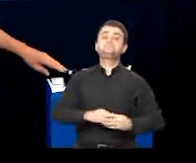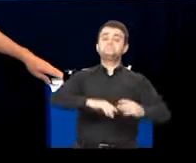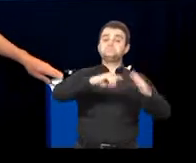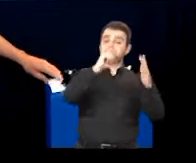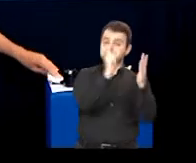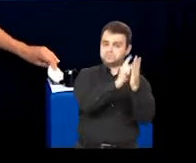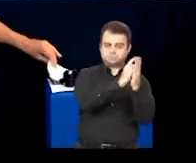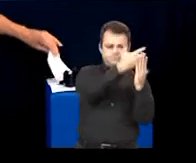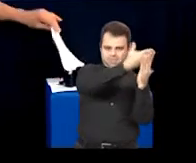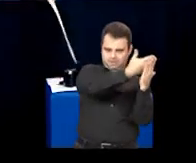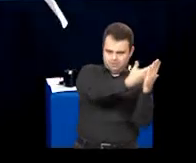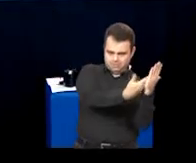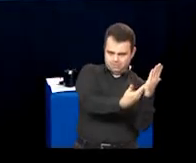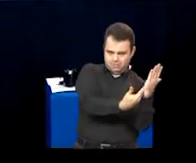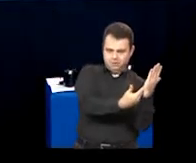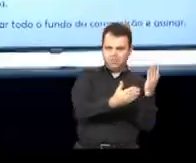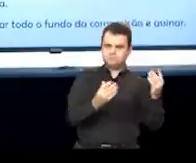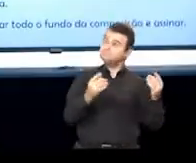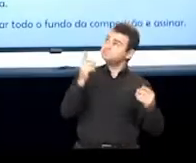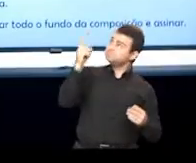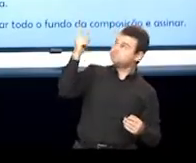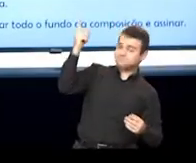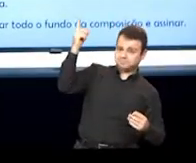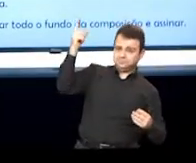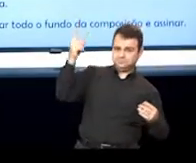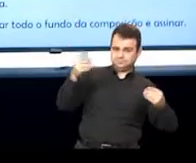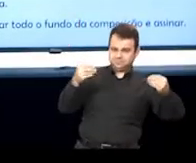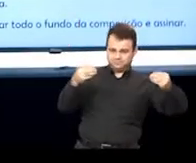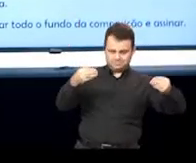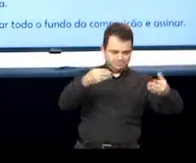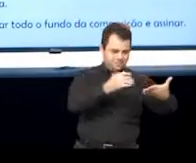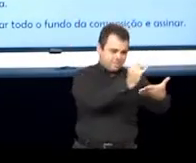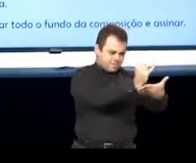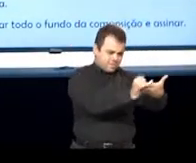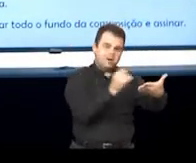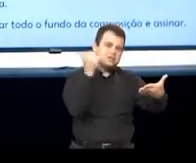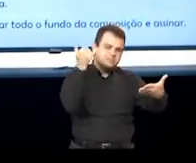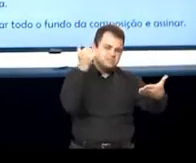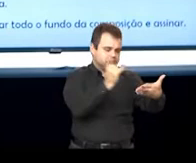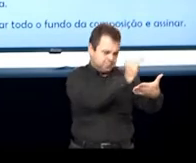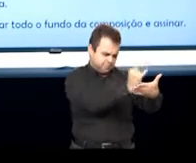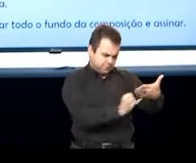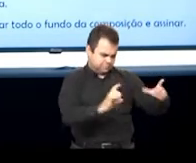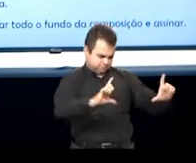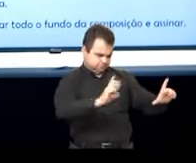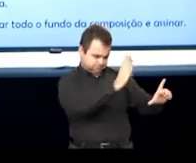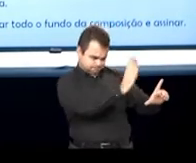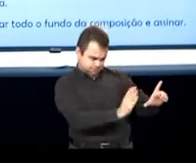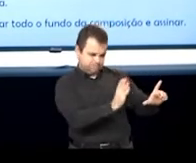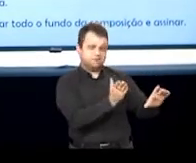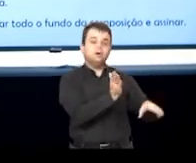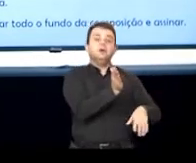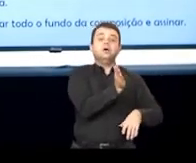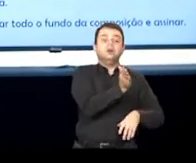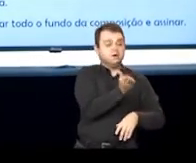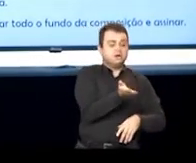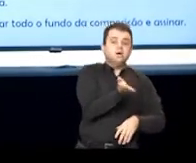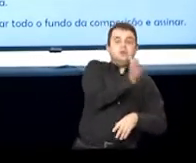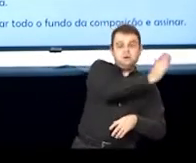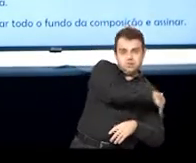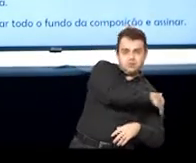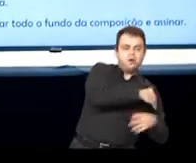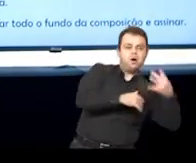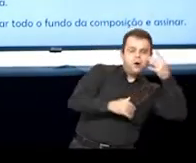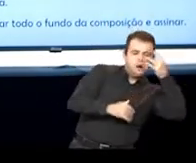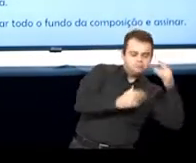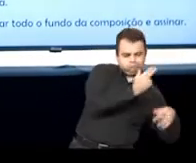suporte, divida a sua folha ao meio com uma linha e de um lado você vai criar uma representação figurativa,